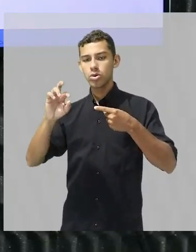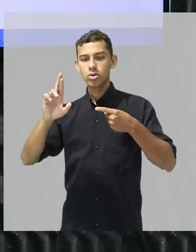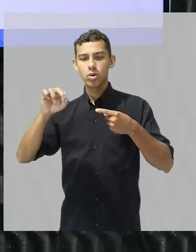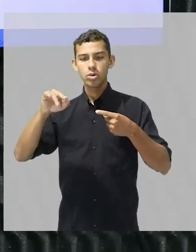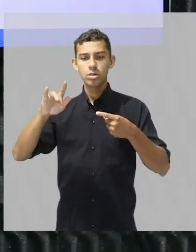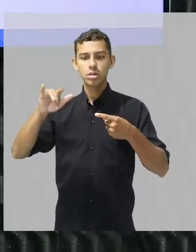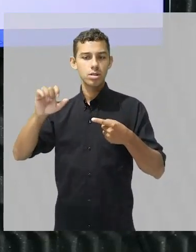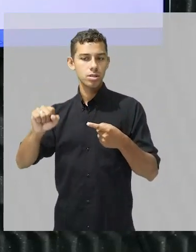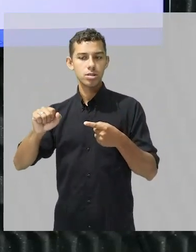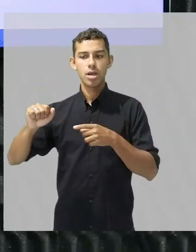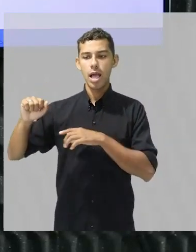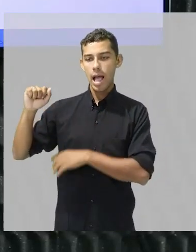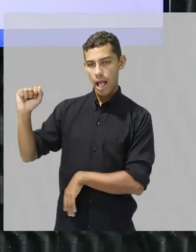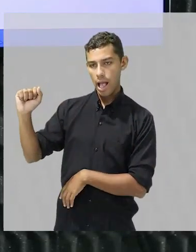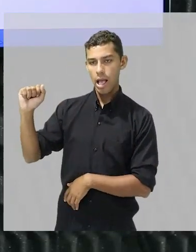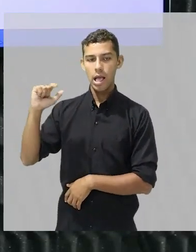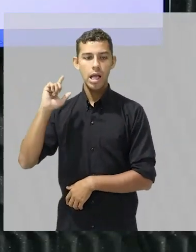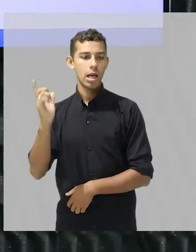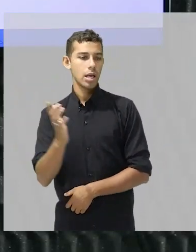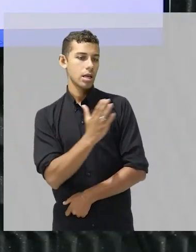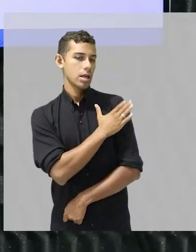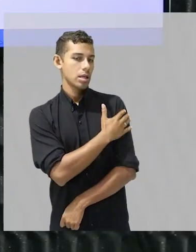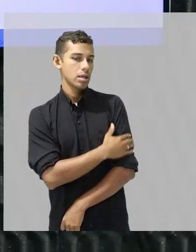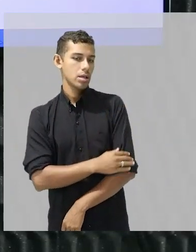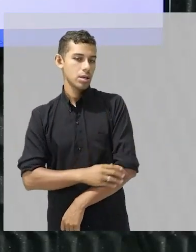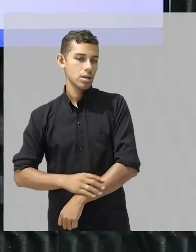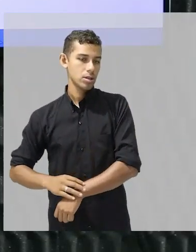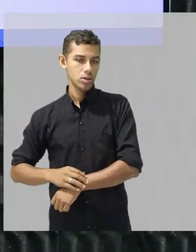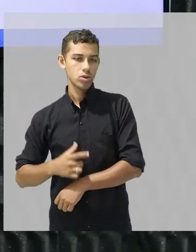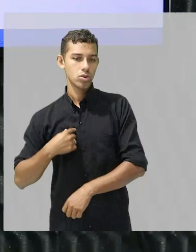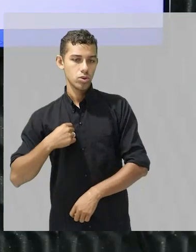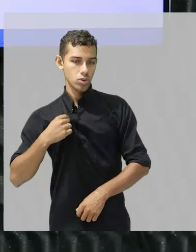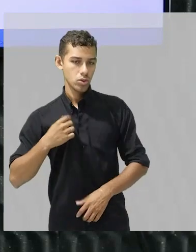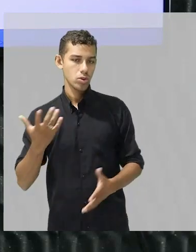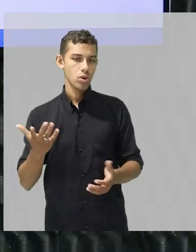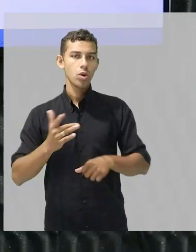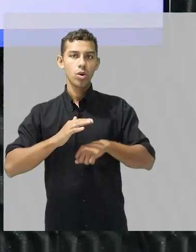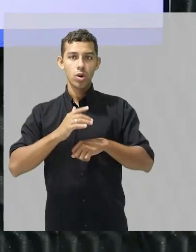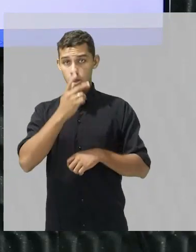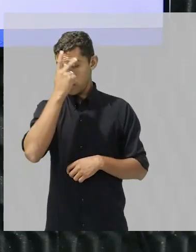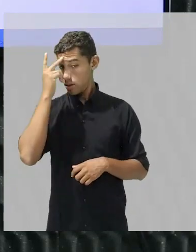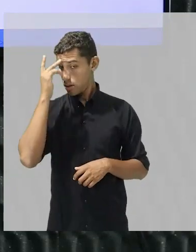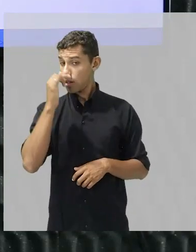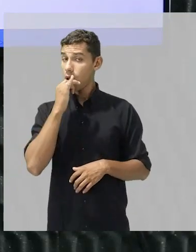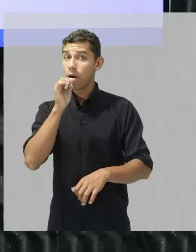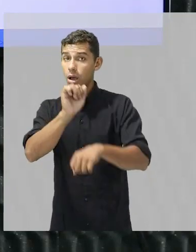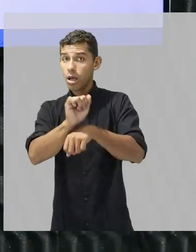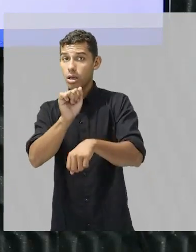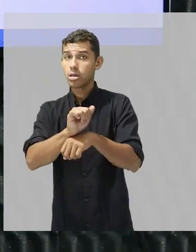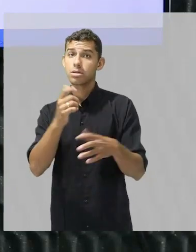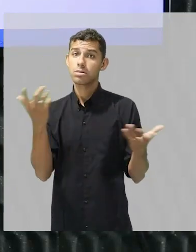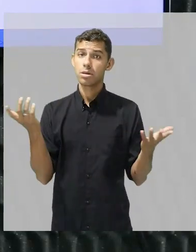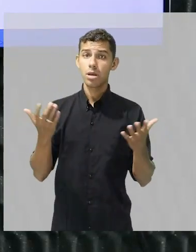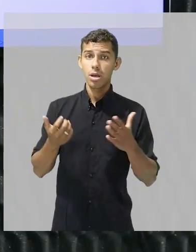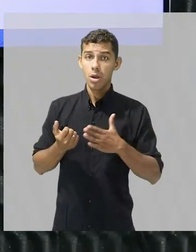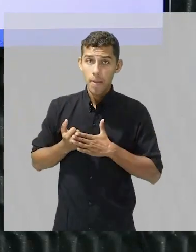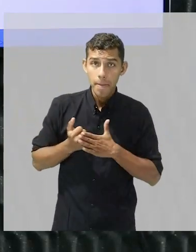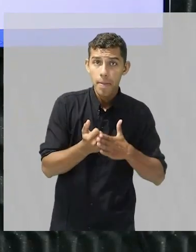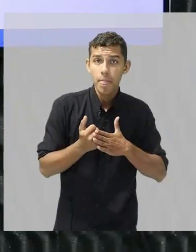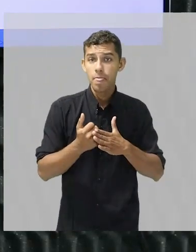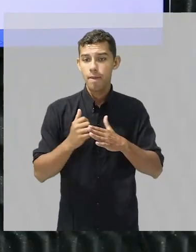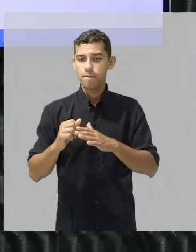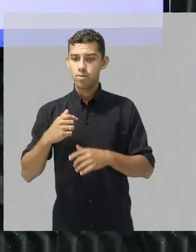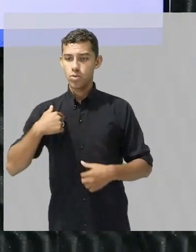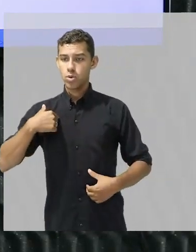no braço de um voluntário e esperar alguns vasos incharem, pressionava-os em um